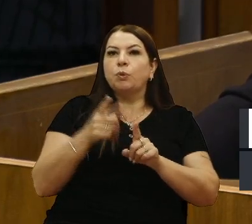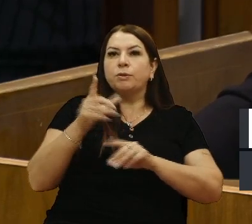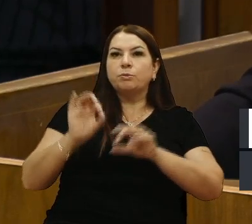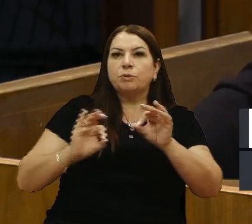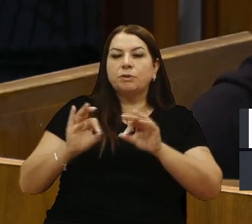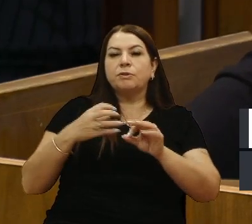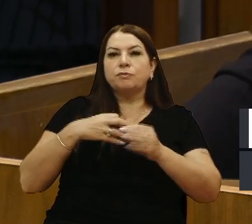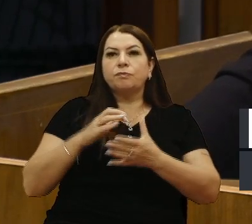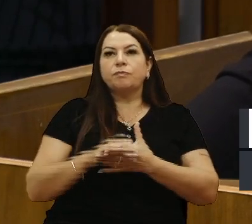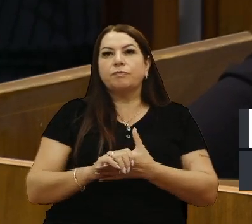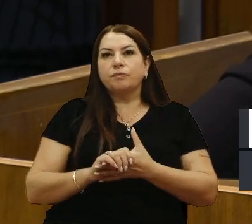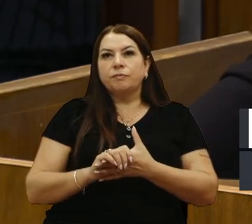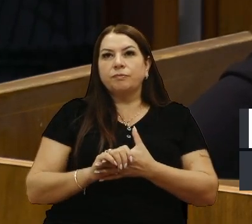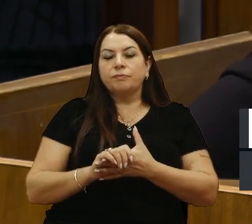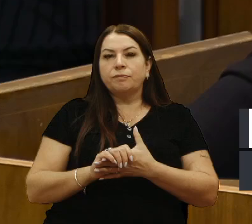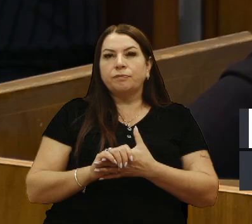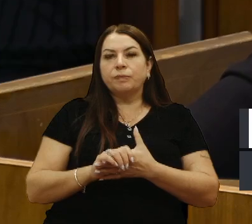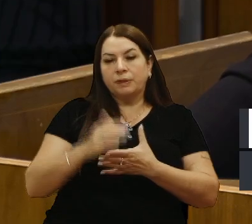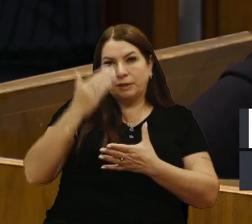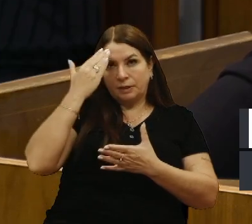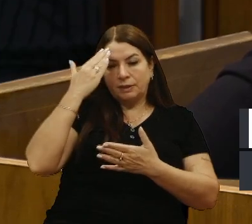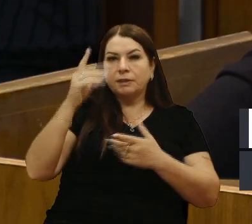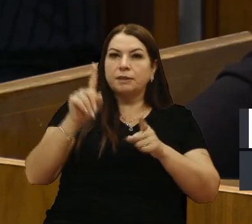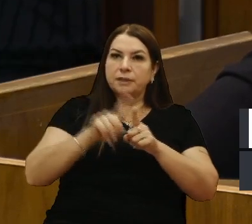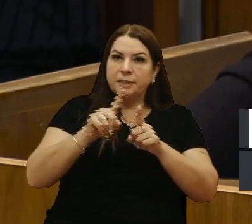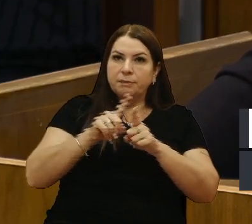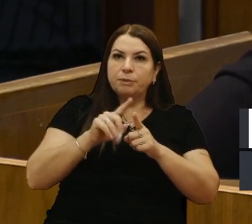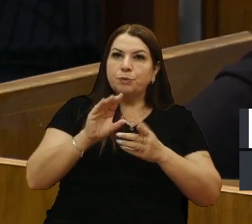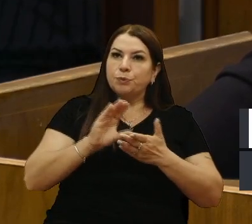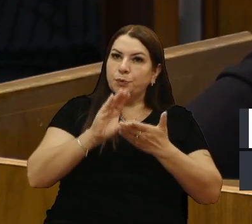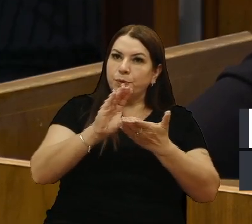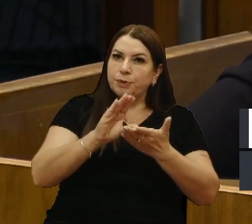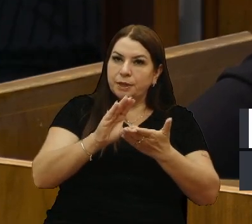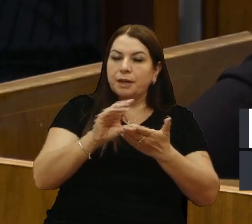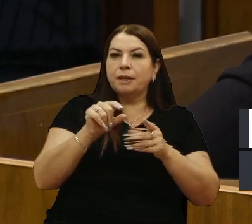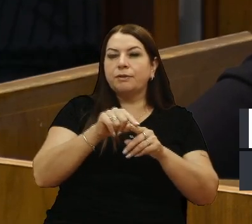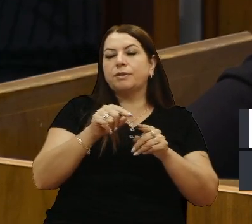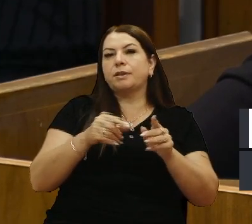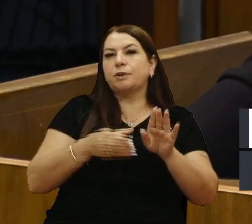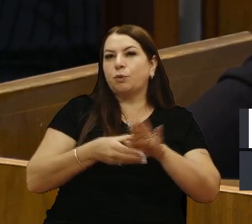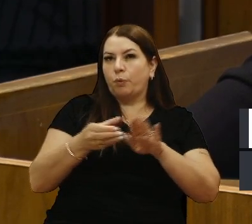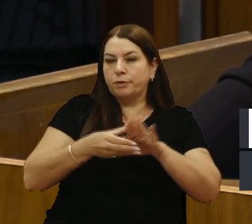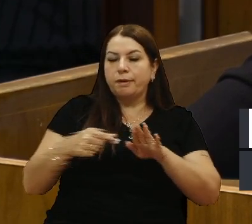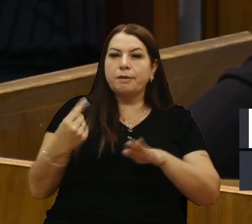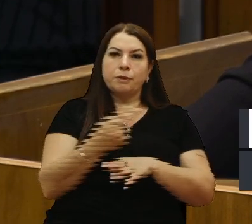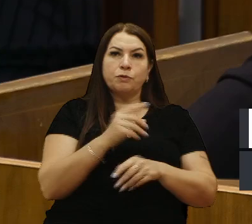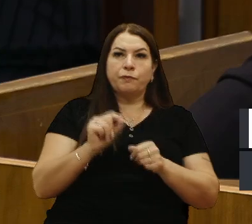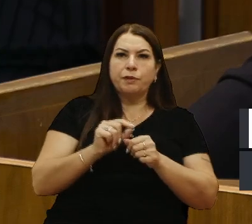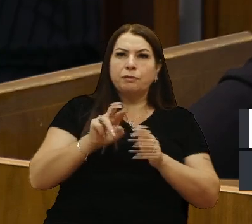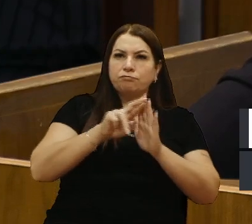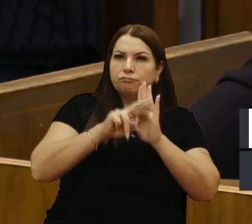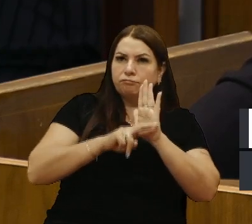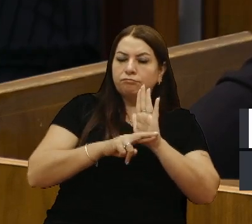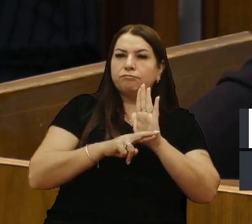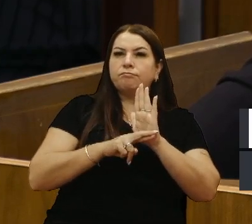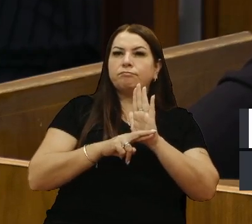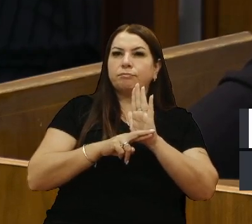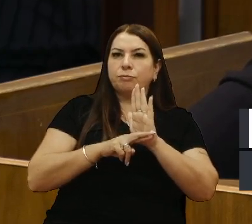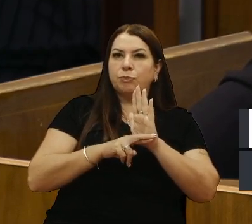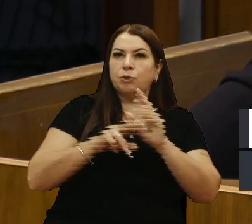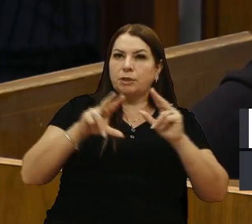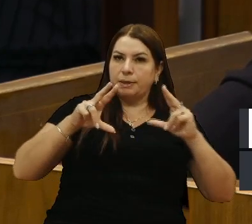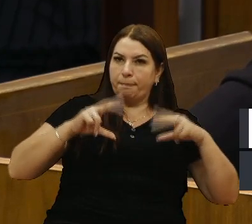dessa forma. Agradecer também aos conselheiros que fizeram todo um novo regulamento, o regimento do